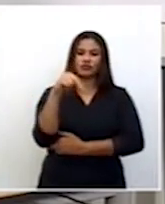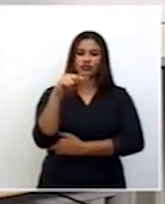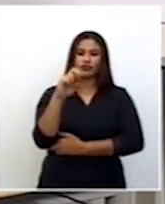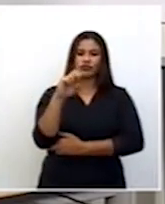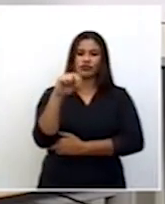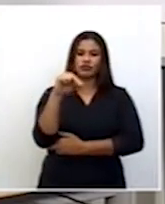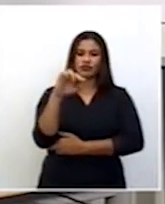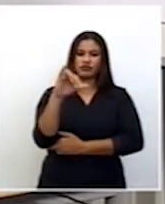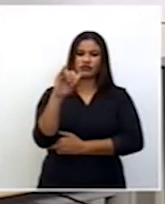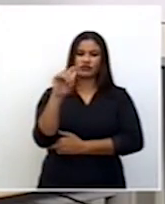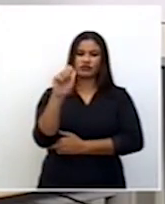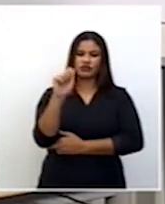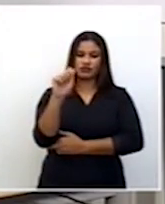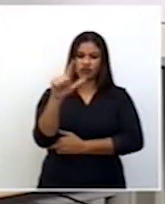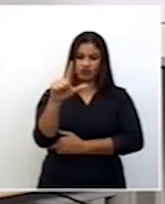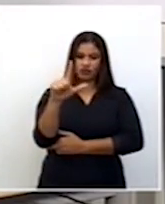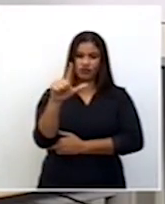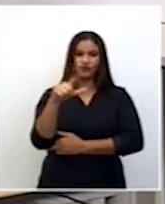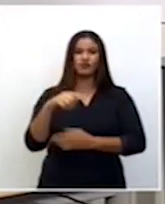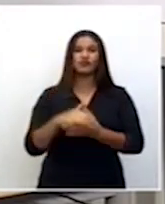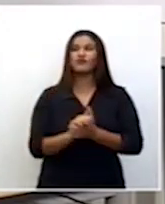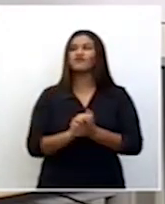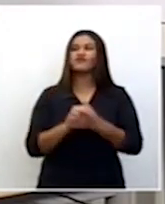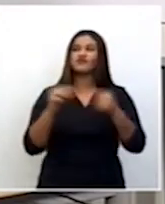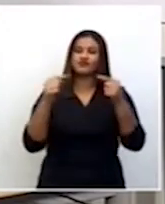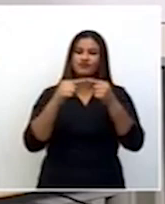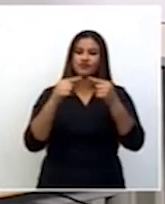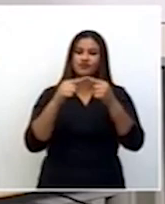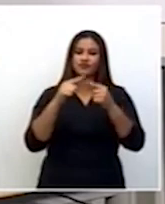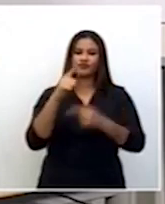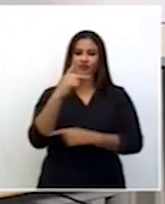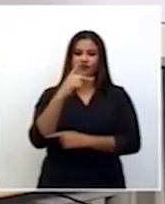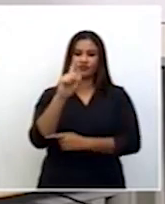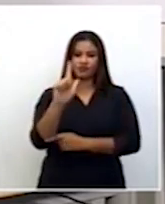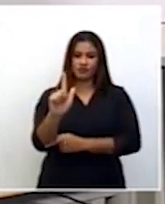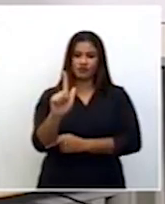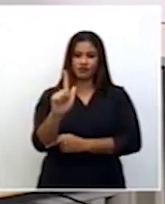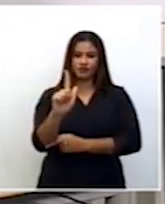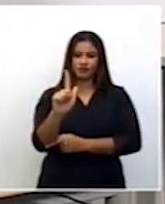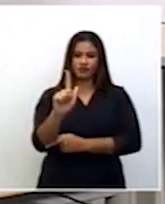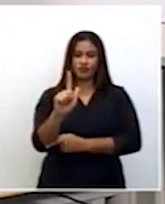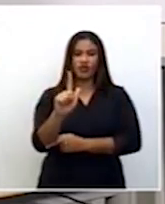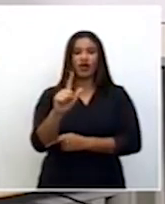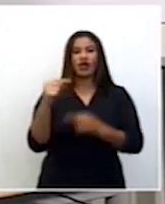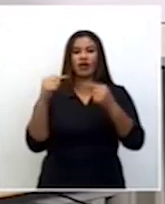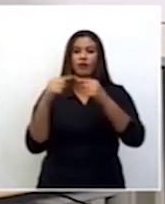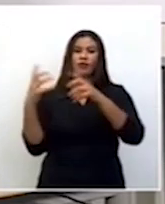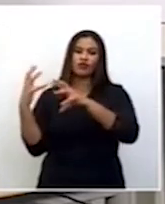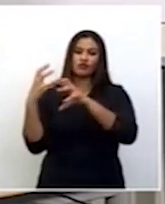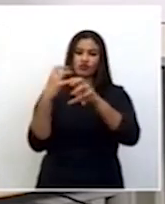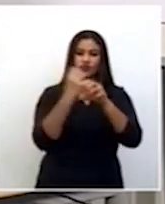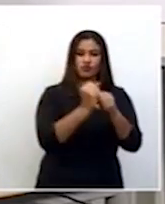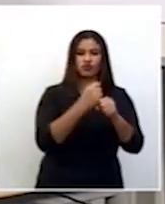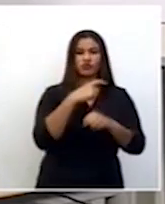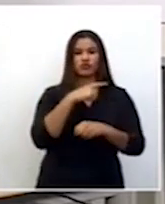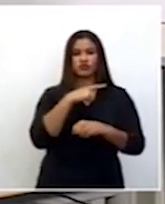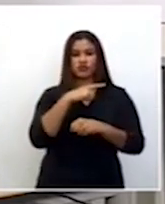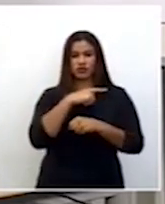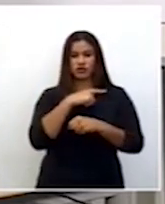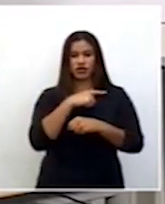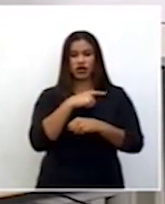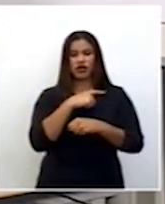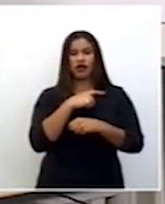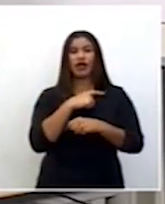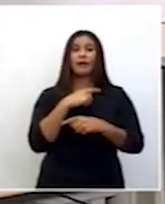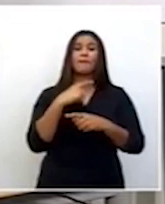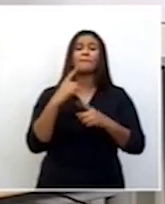ideia de PG que nós encontramos, nós também vamos fazer a somatória delas. Então, nós vamos fazer a somatória